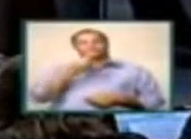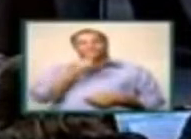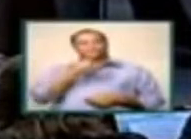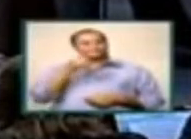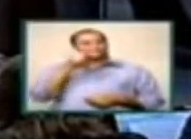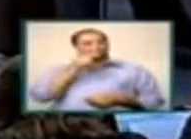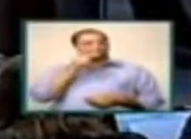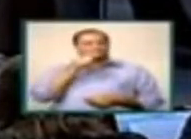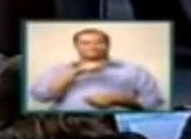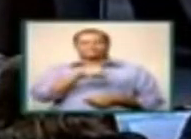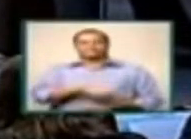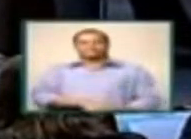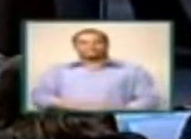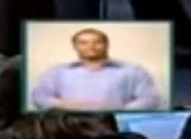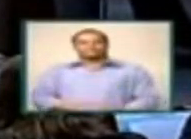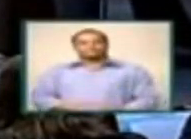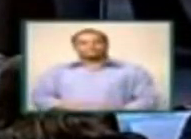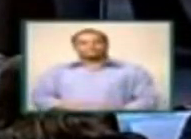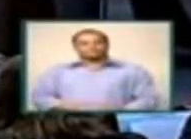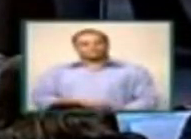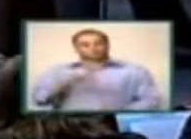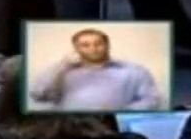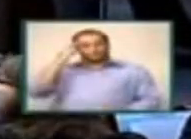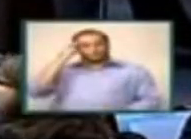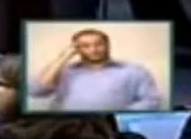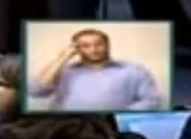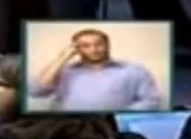senhoras e senhores,